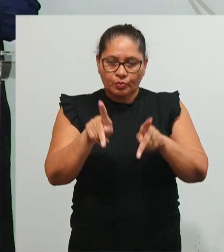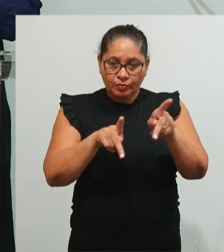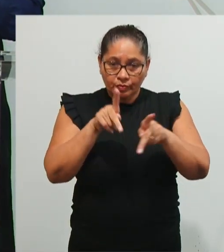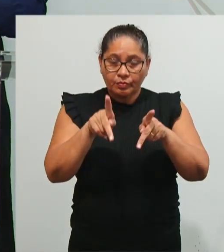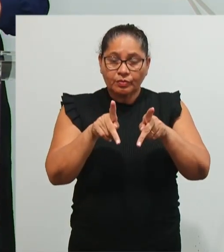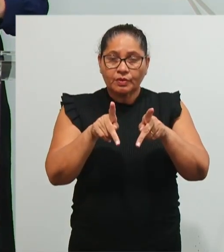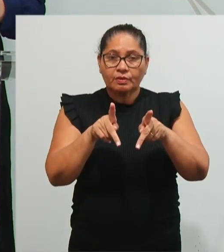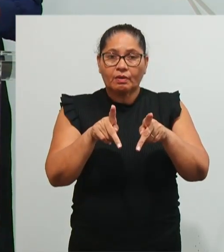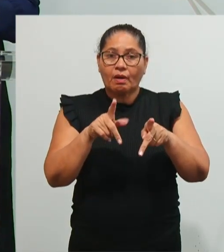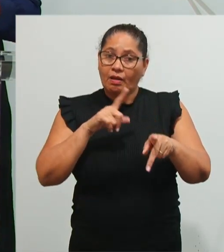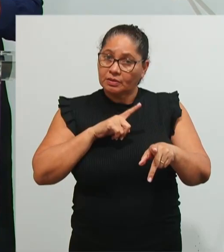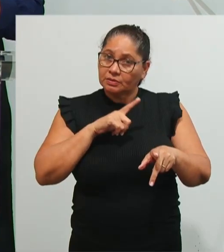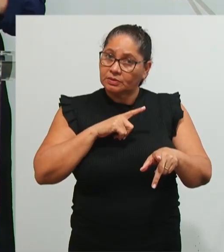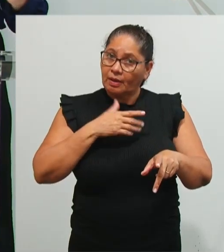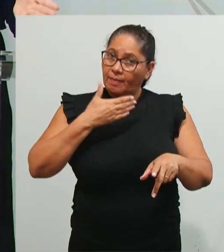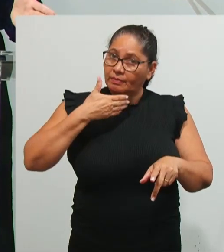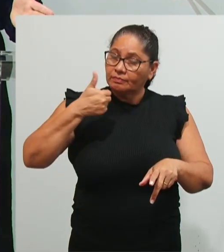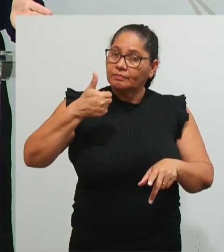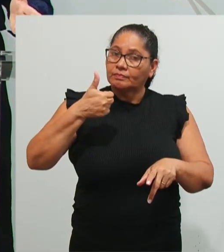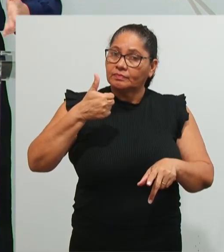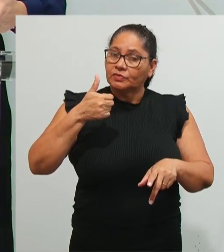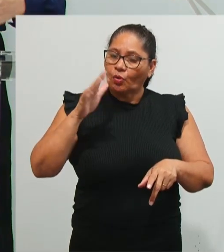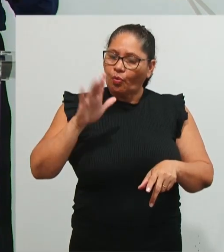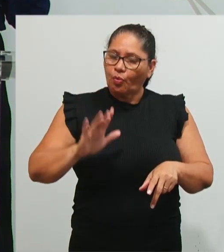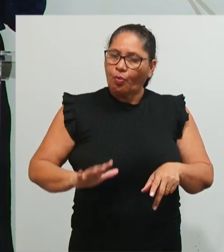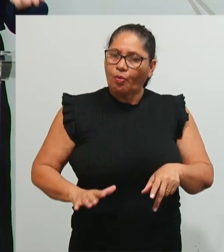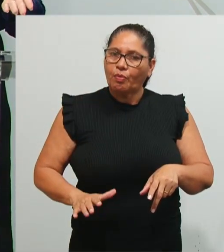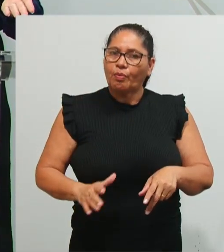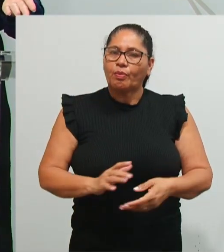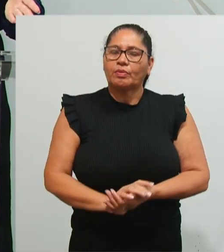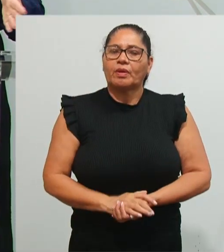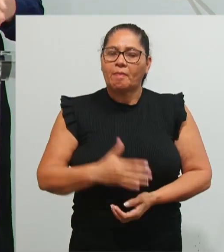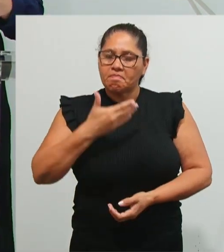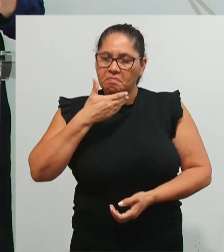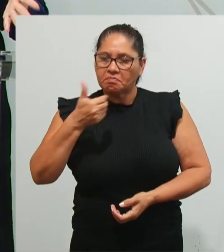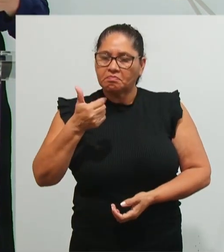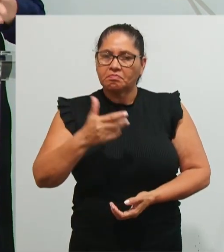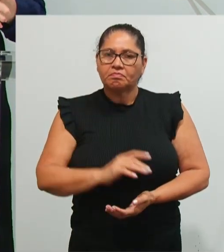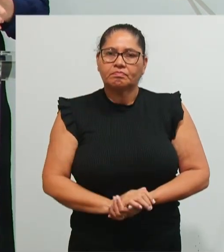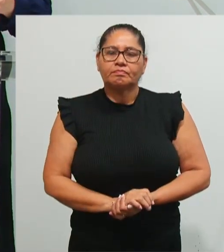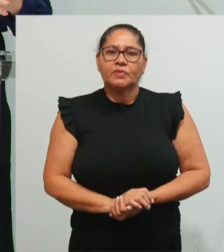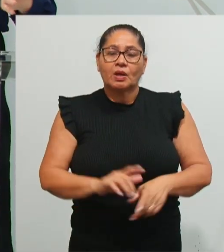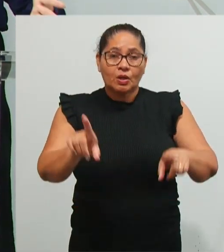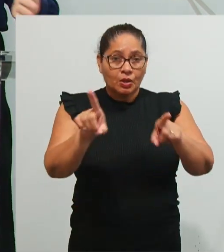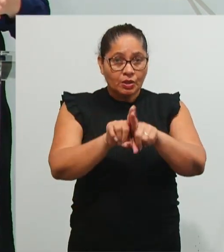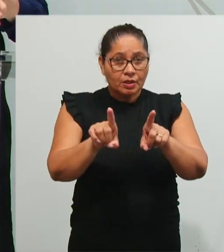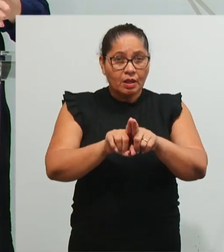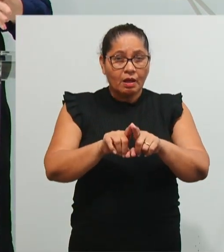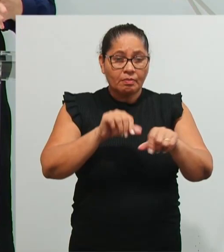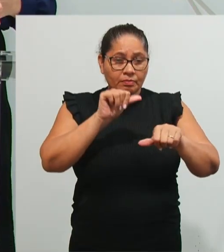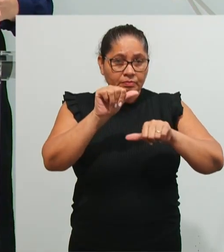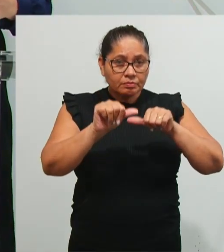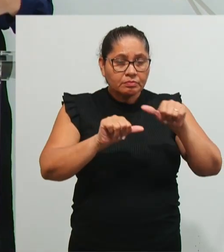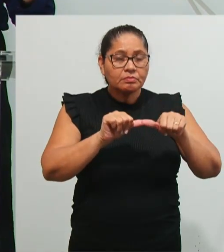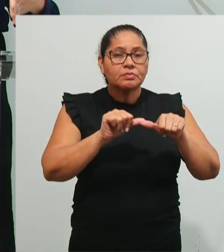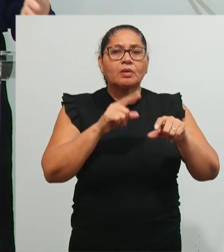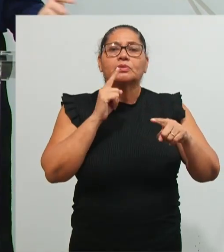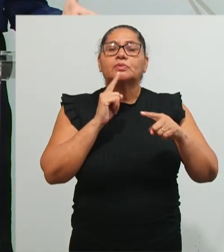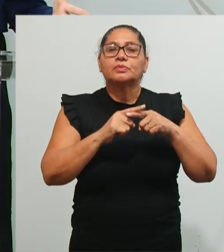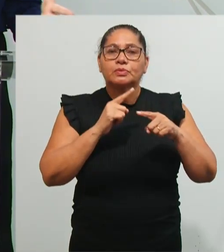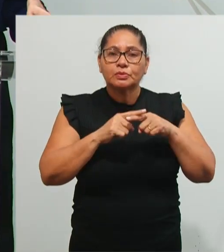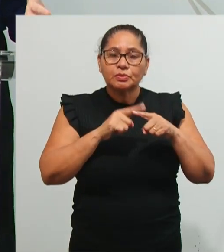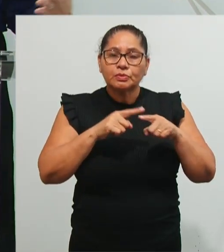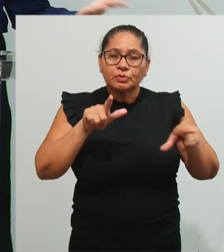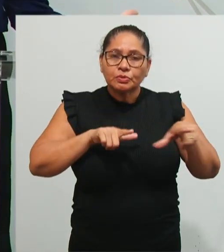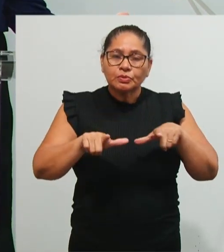certos ganhos, que alguns produtos ficaram muito mais baratos, muito mais acessíveis, e a gente tem também alguma mudança, porque alguns outros